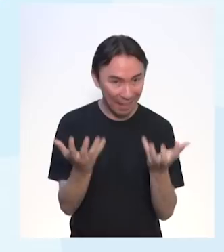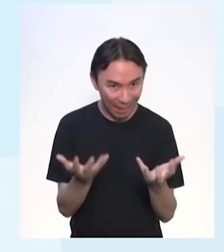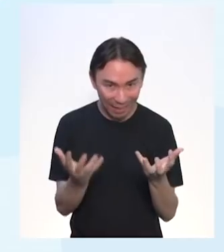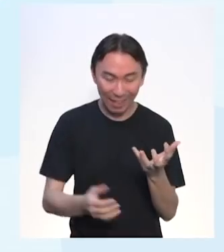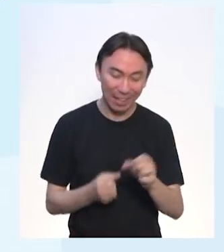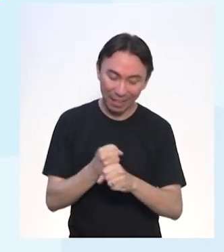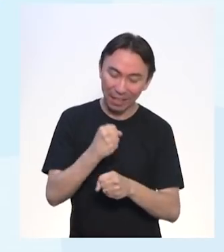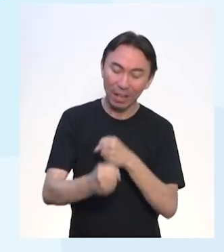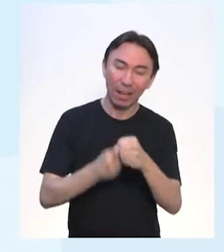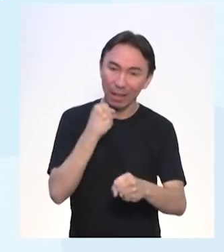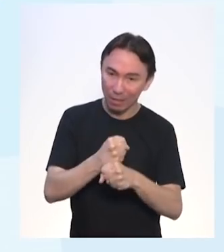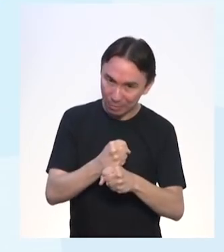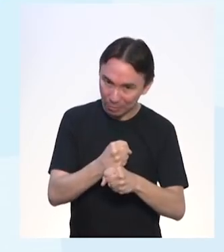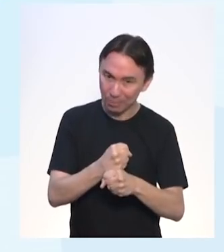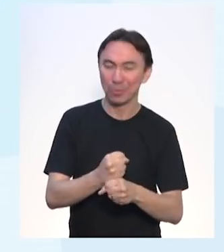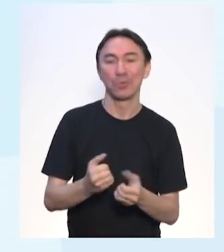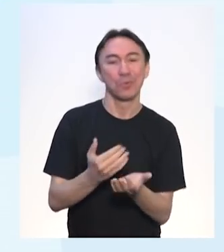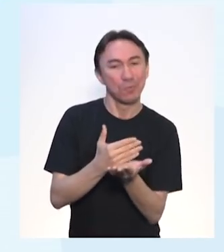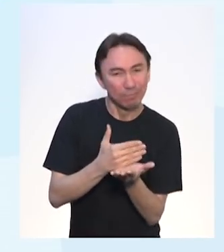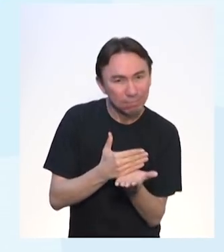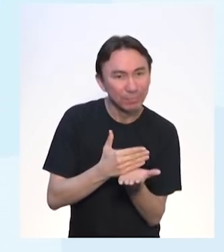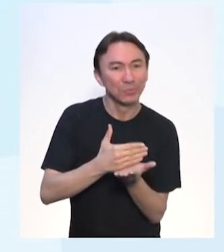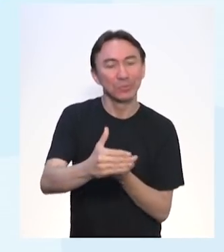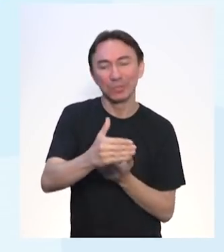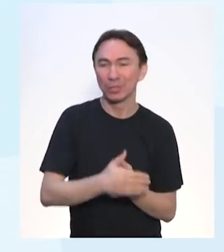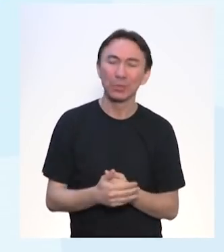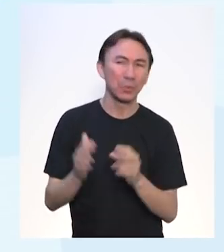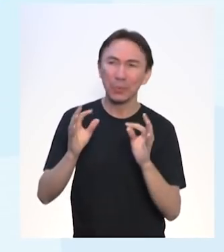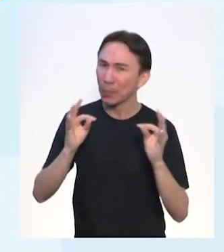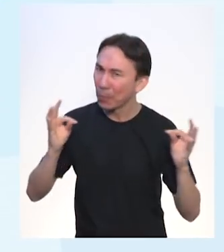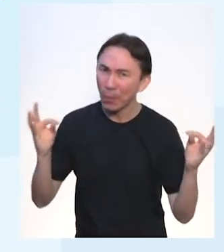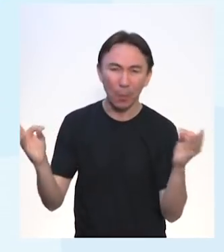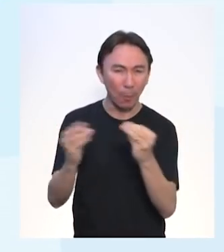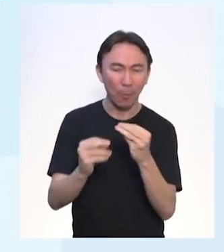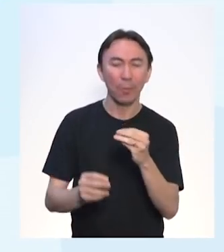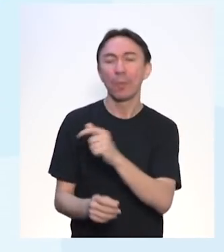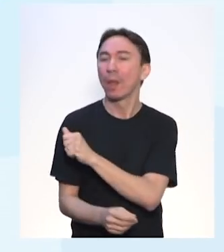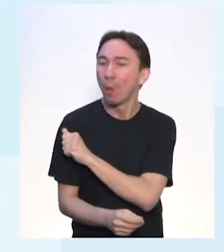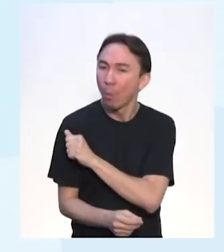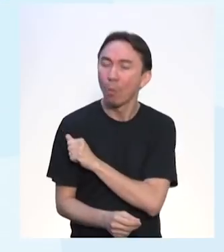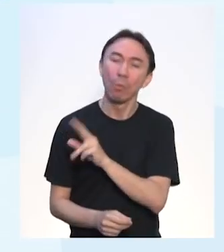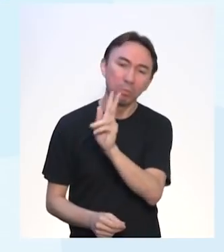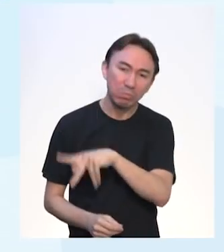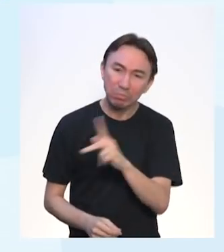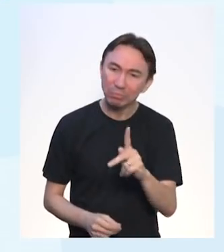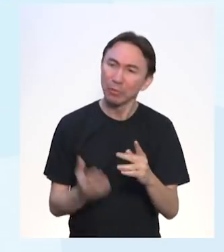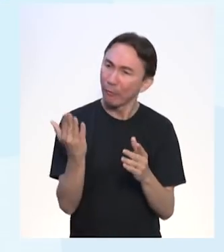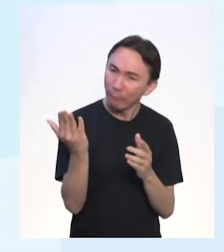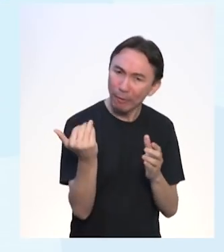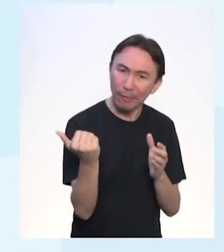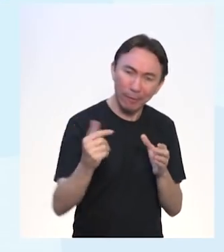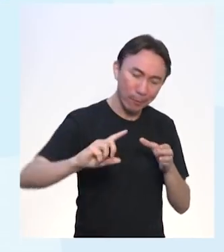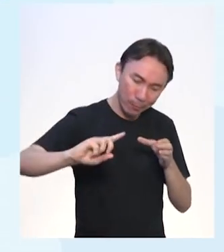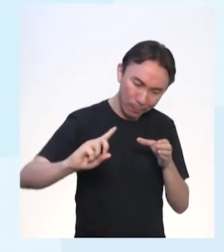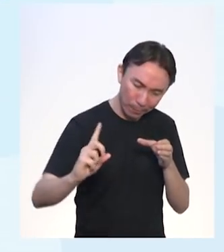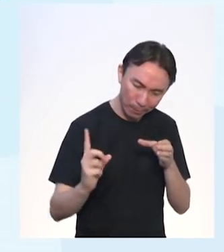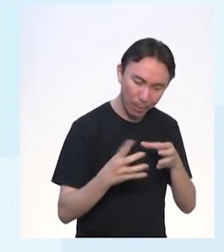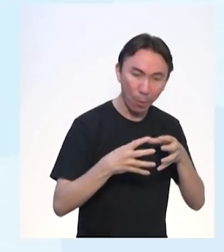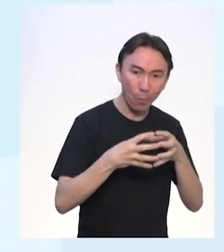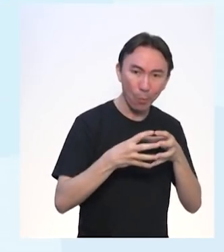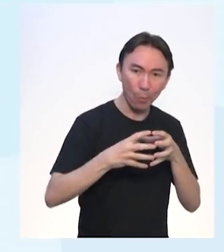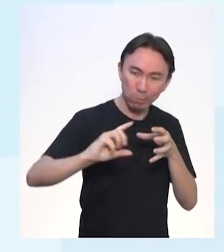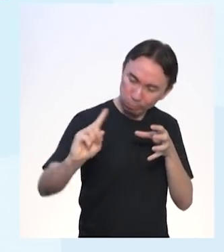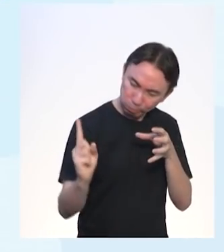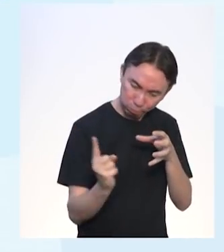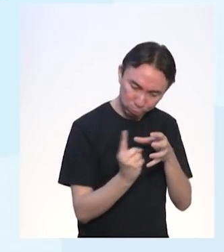letivo acolhendo todos os estudantes, os professores da rede, e quais são as competências socioemocionais que a gente vai